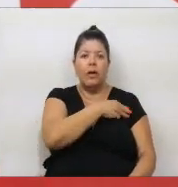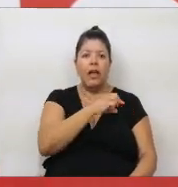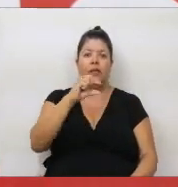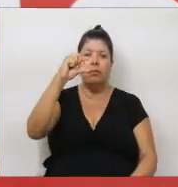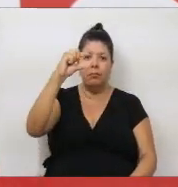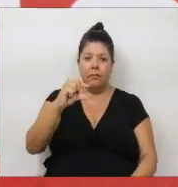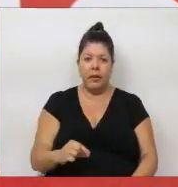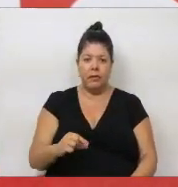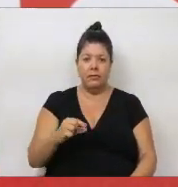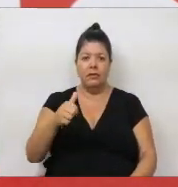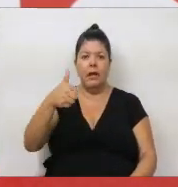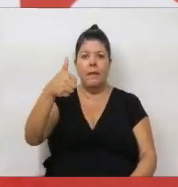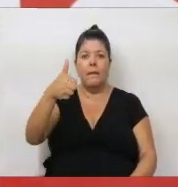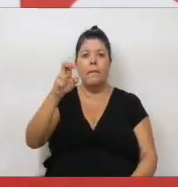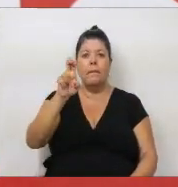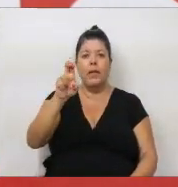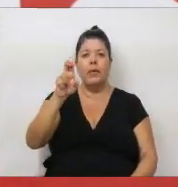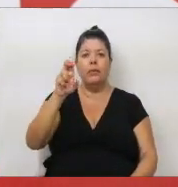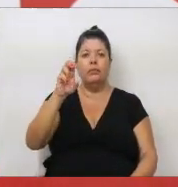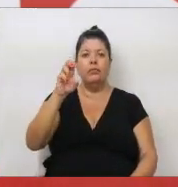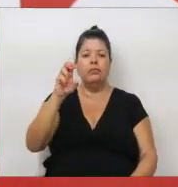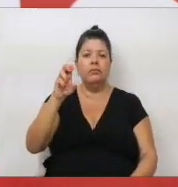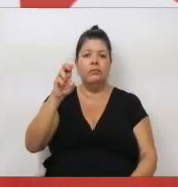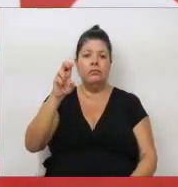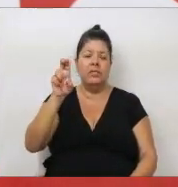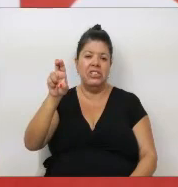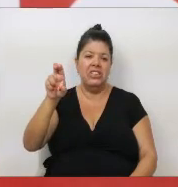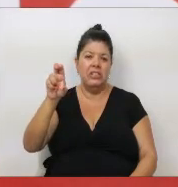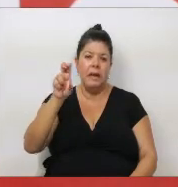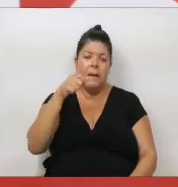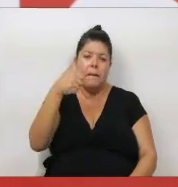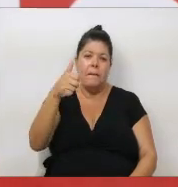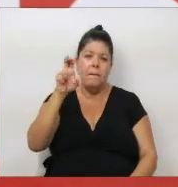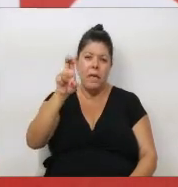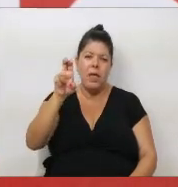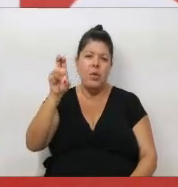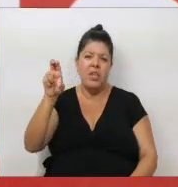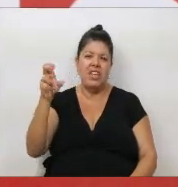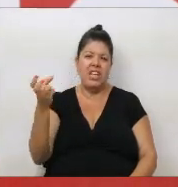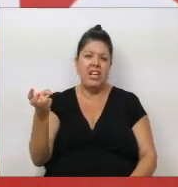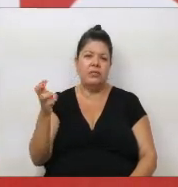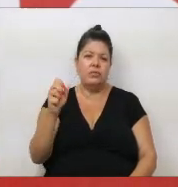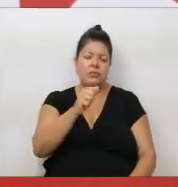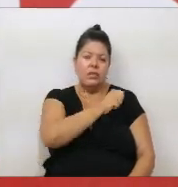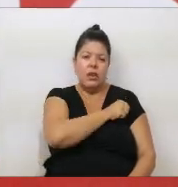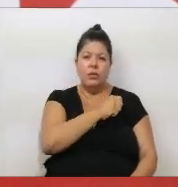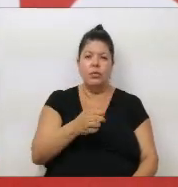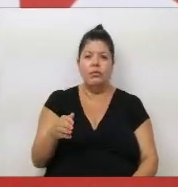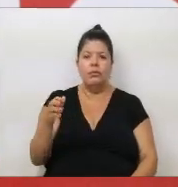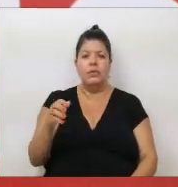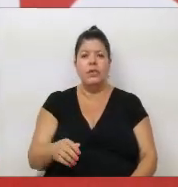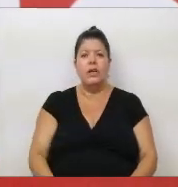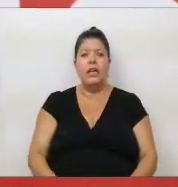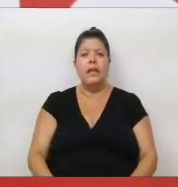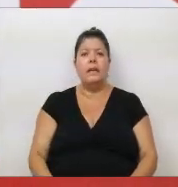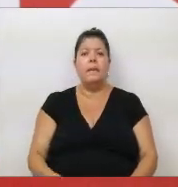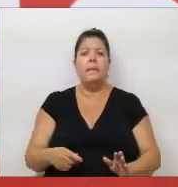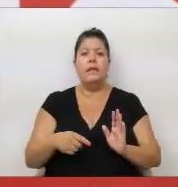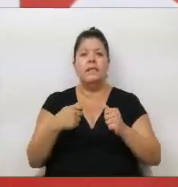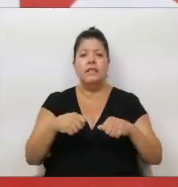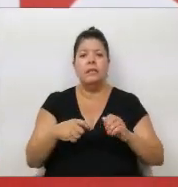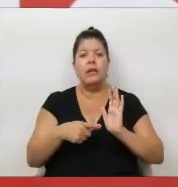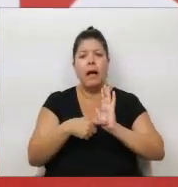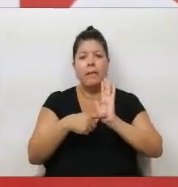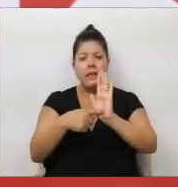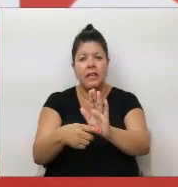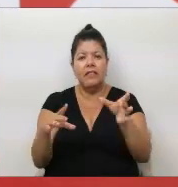para 1.500. E não tem oportunidade, então nós temos que apresentar e fazer parcerias, como eu já